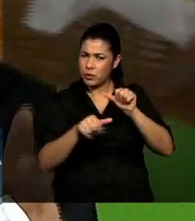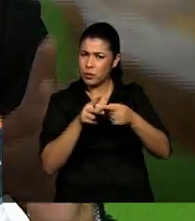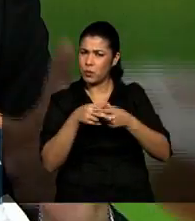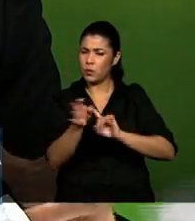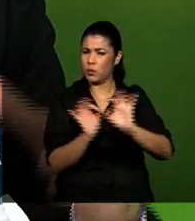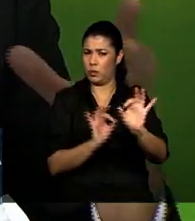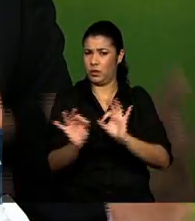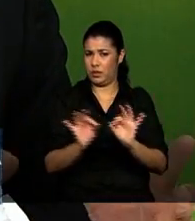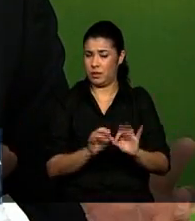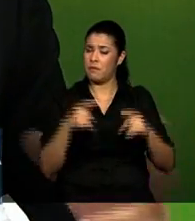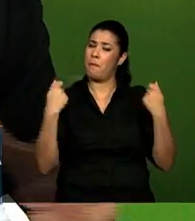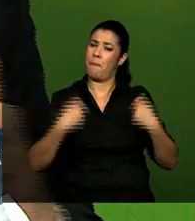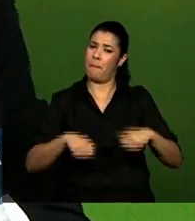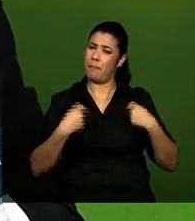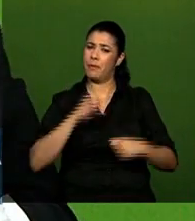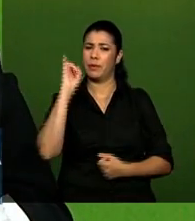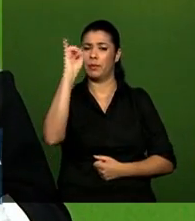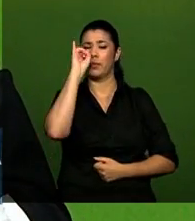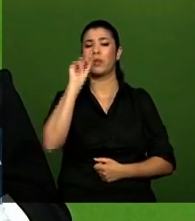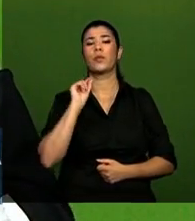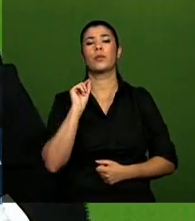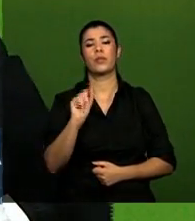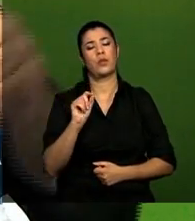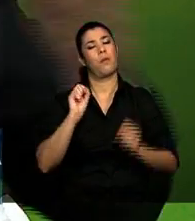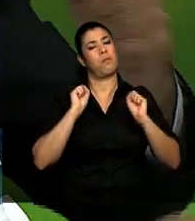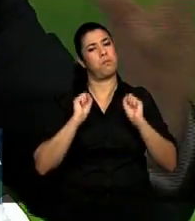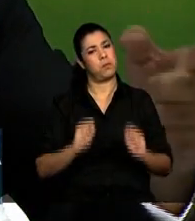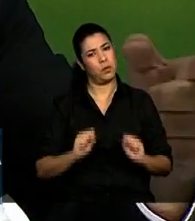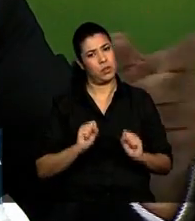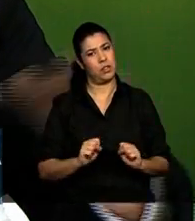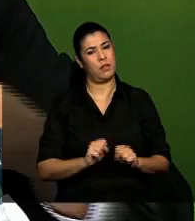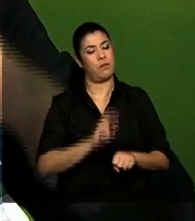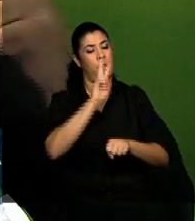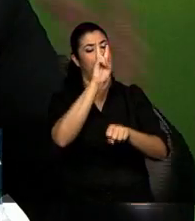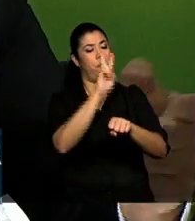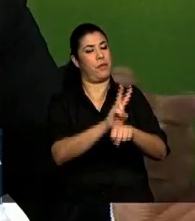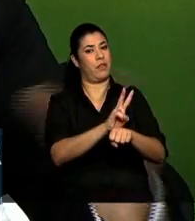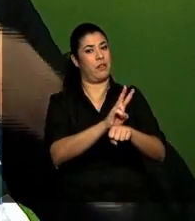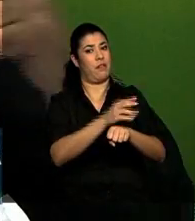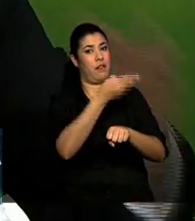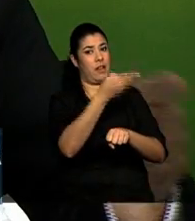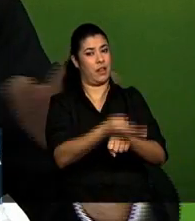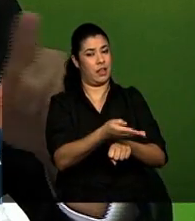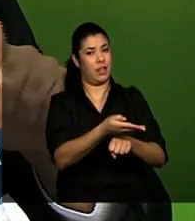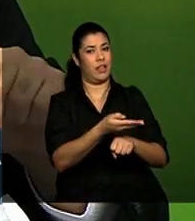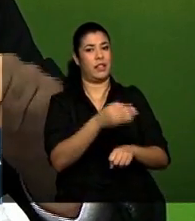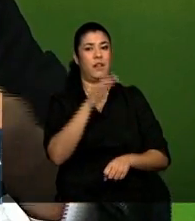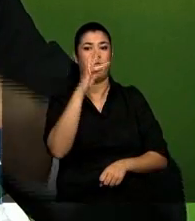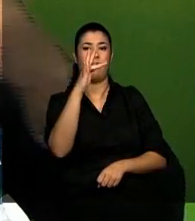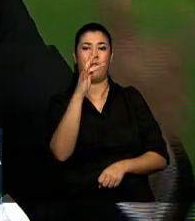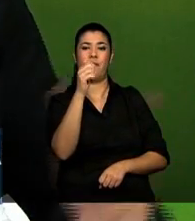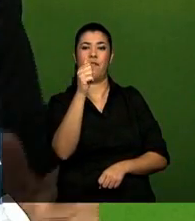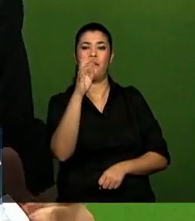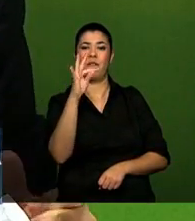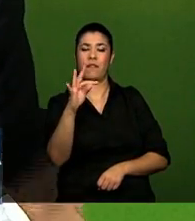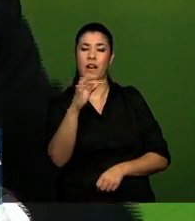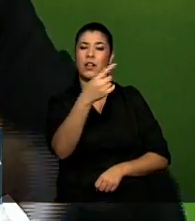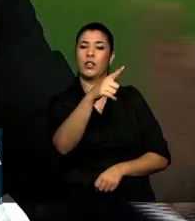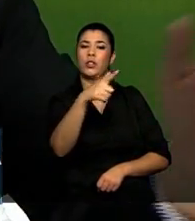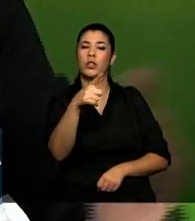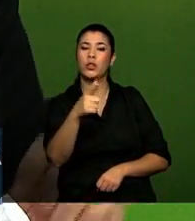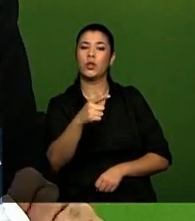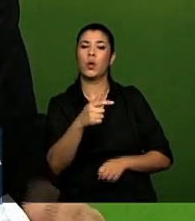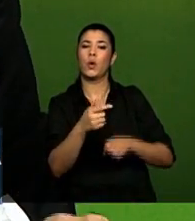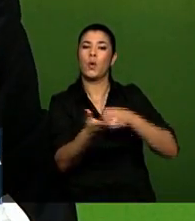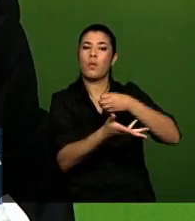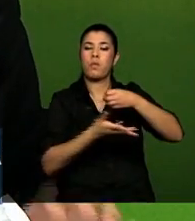ajustes sejam necessárias para que nós possamos preservar os fundos o fat as rendas previdenciárias e